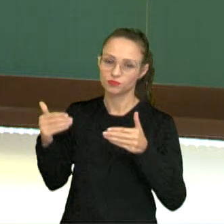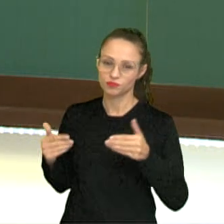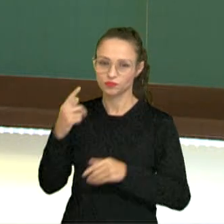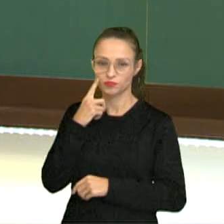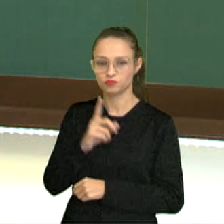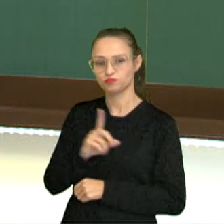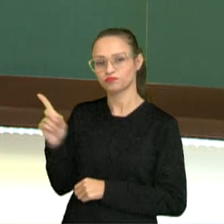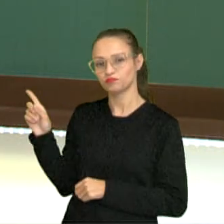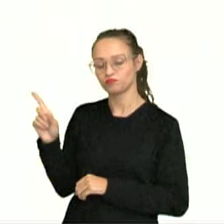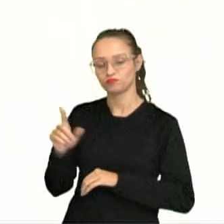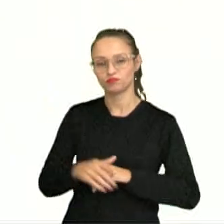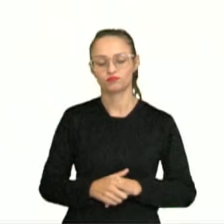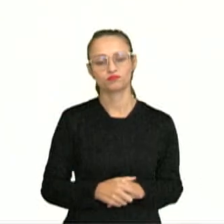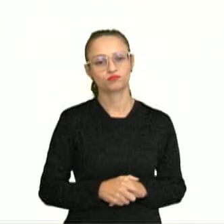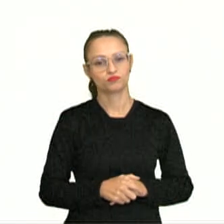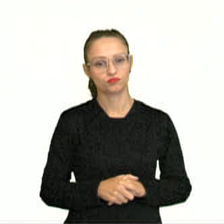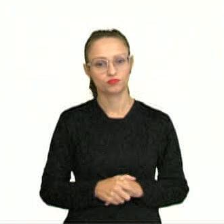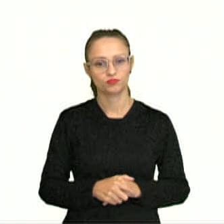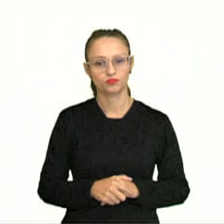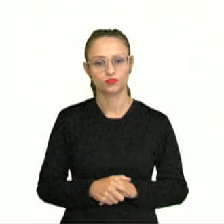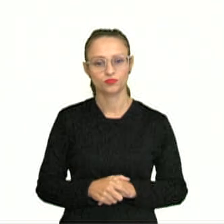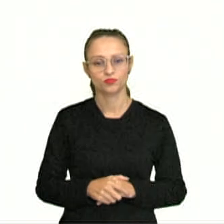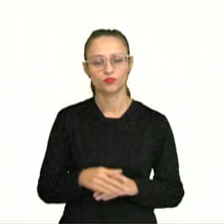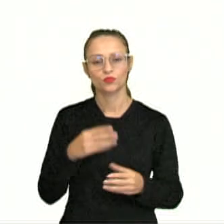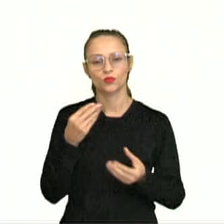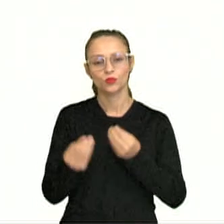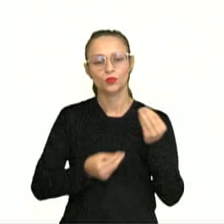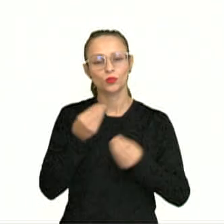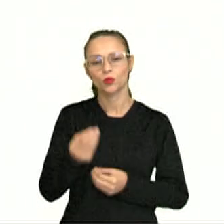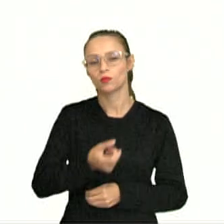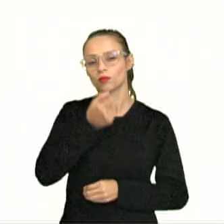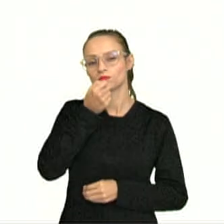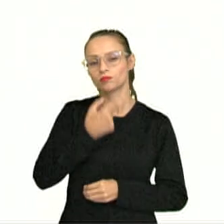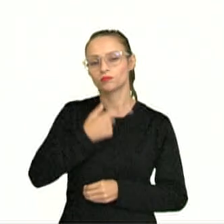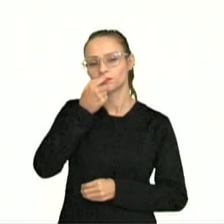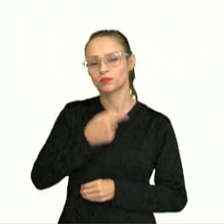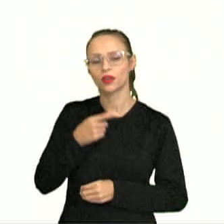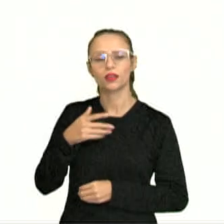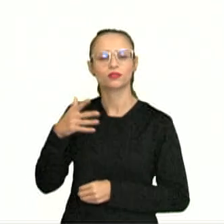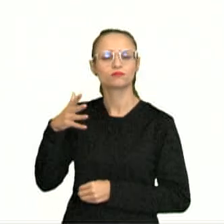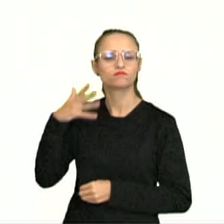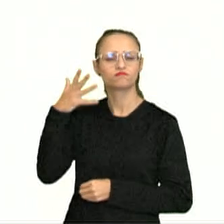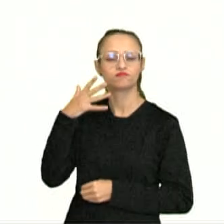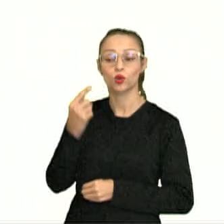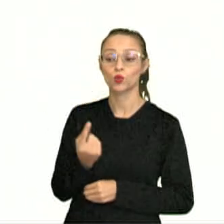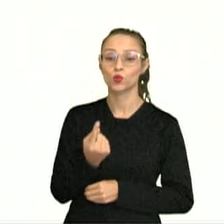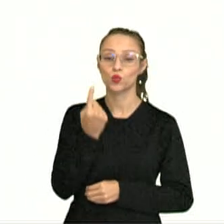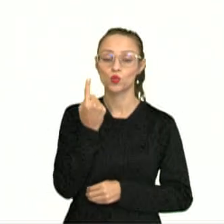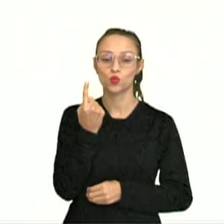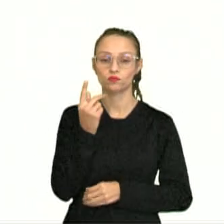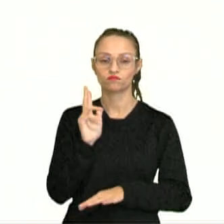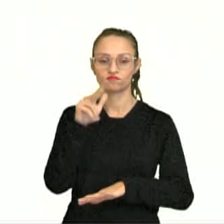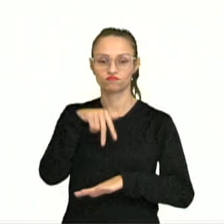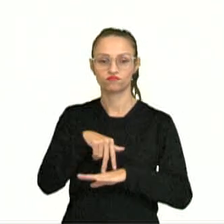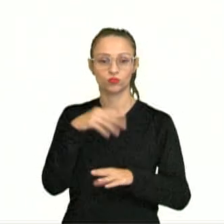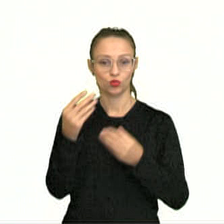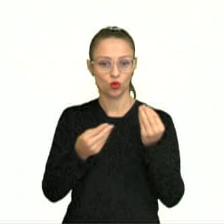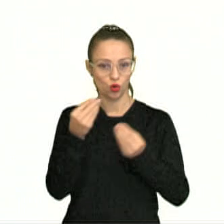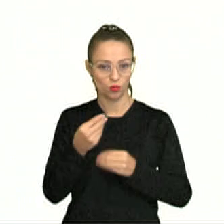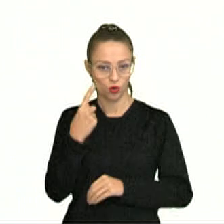monólogos humorísticos são, como eles são feitos? De acordo? Hechos